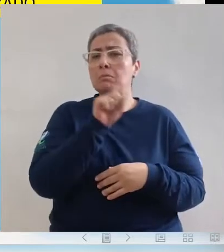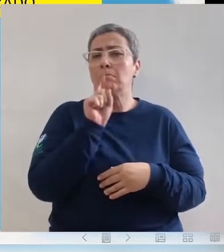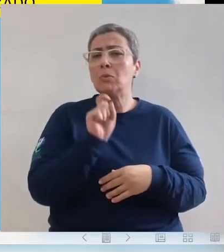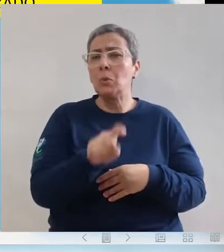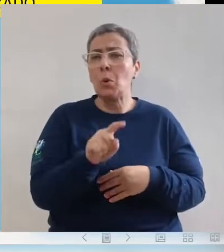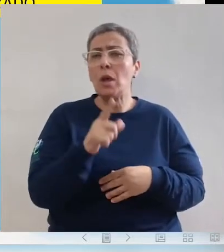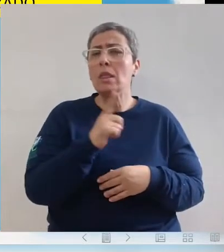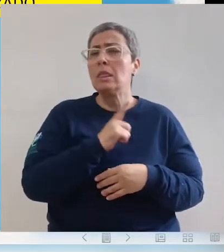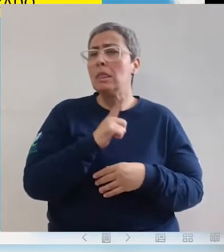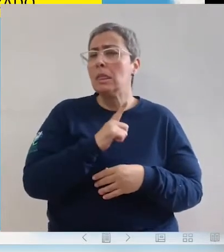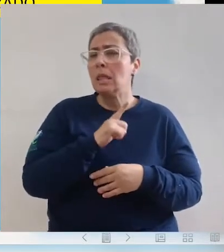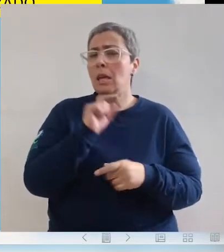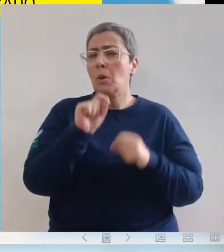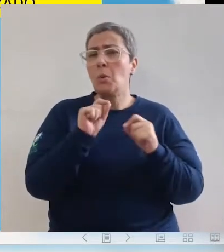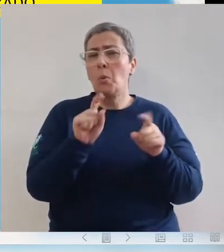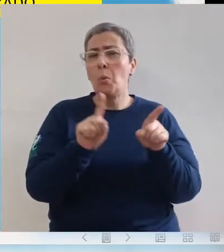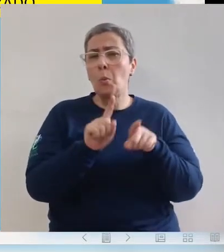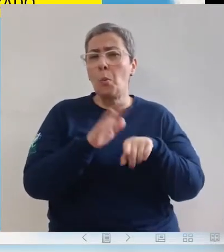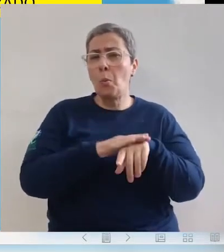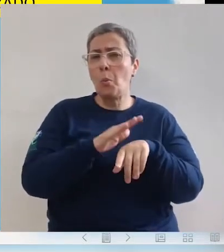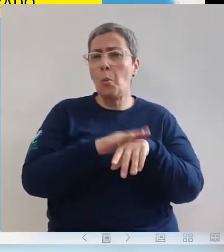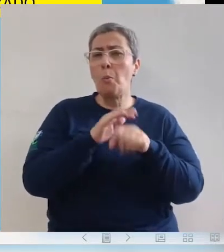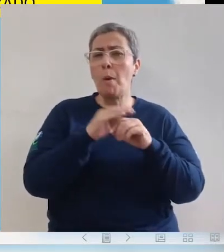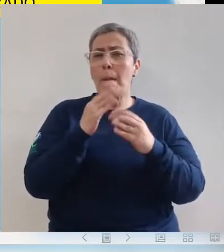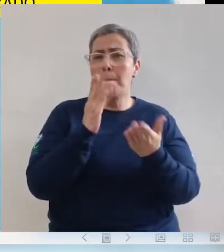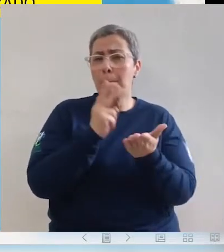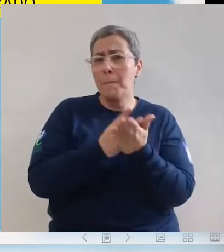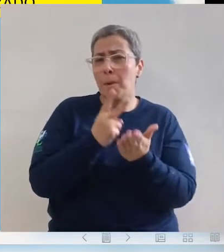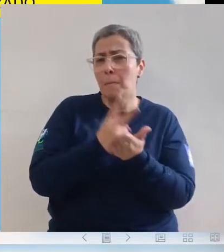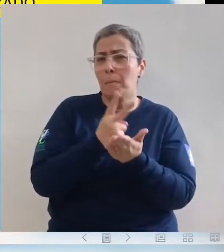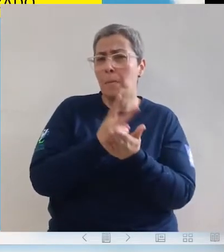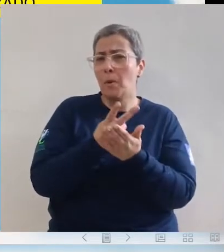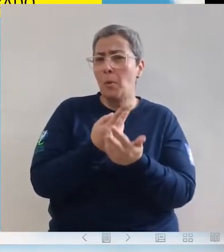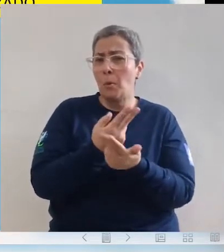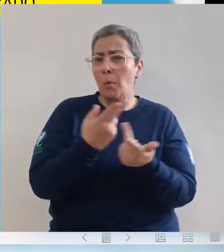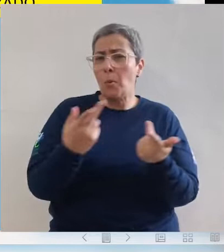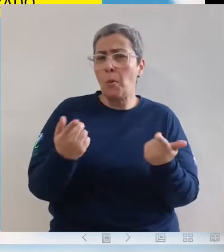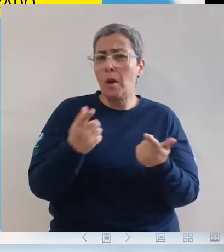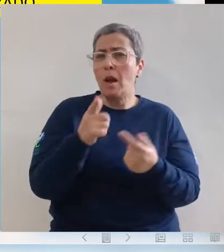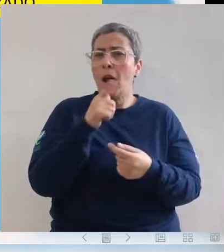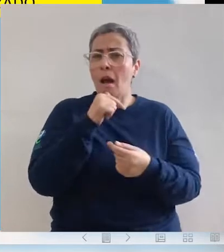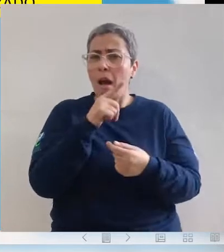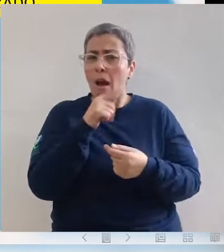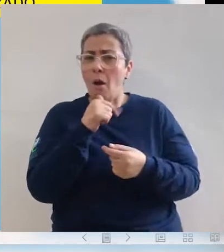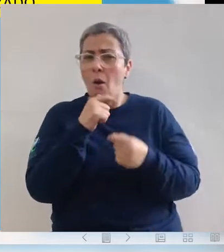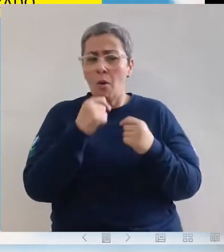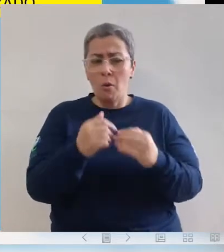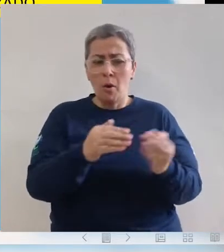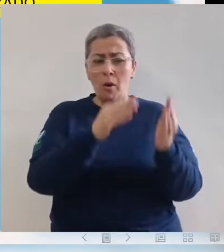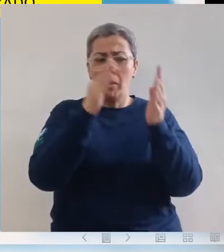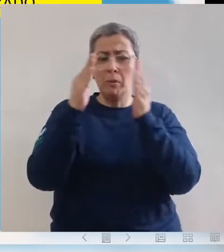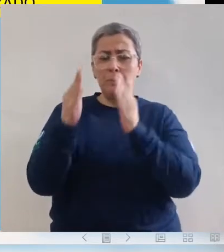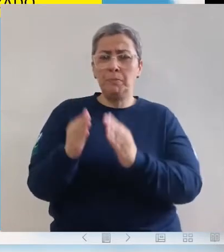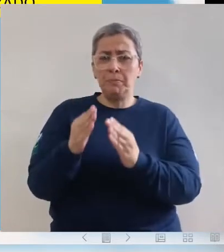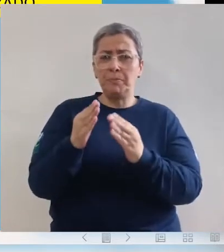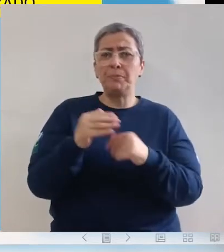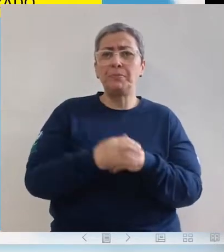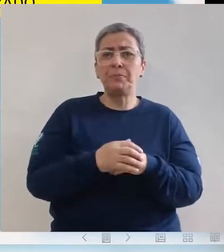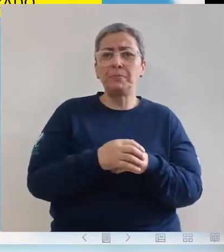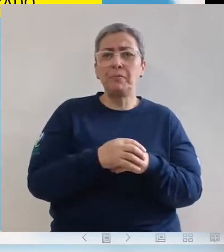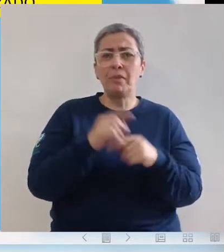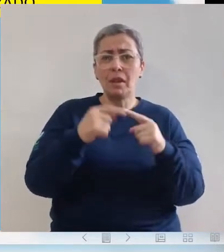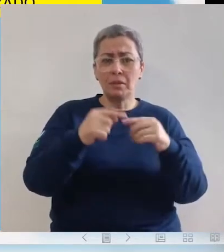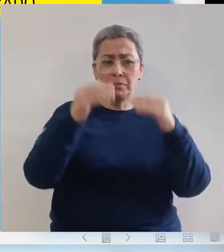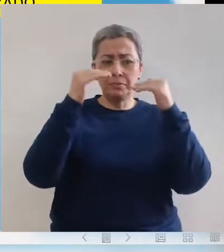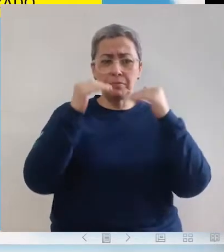Será que se nós fizermos agora a mesma coisa do lado de cá,